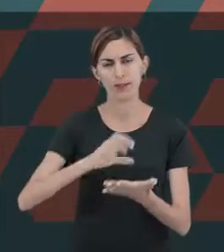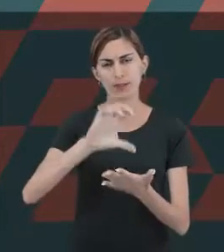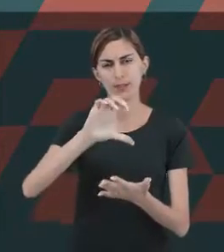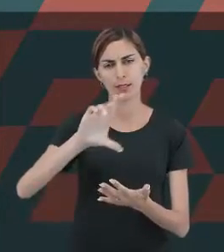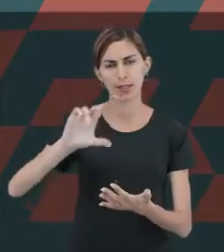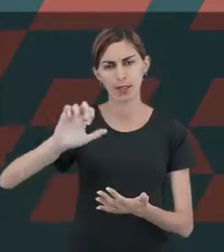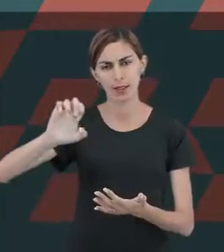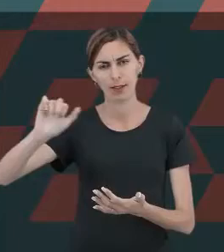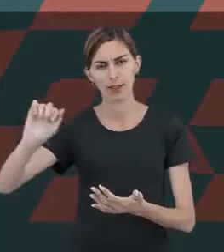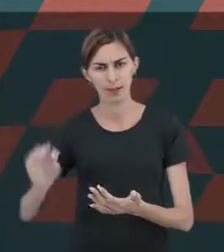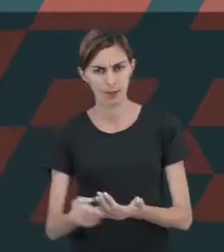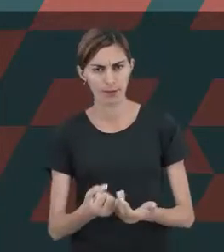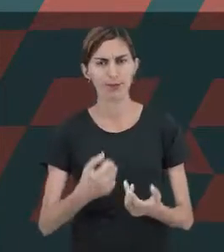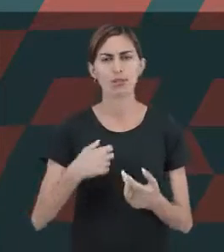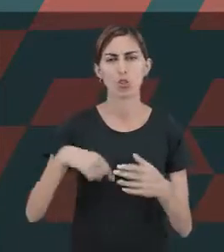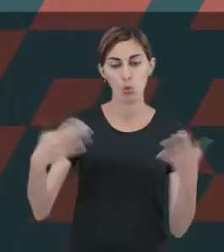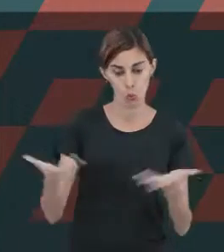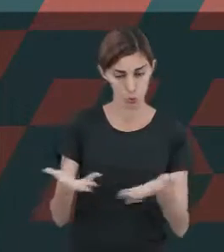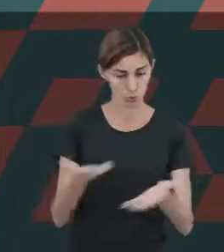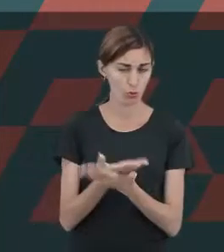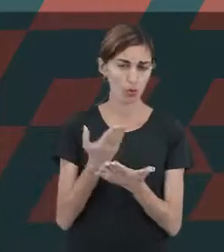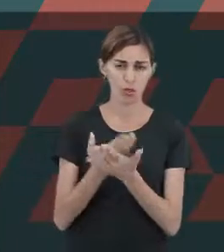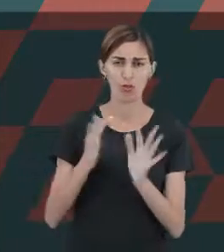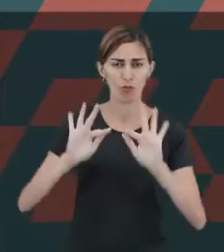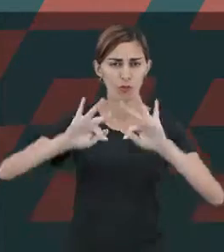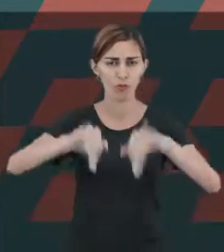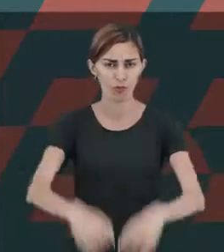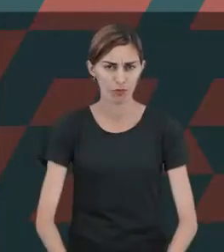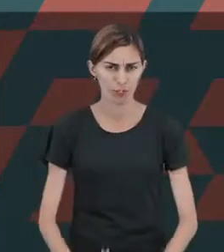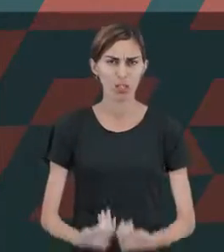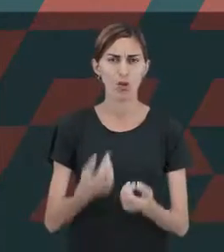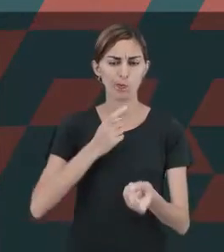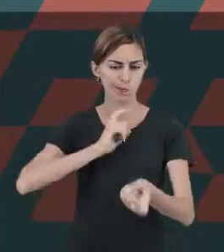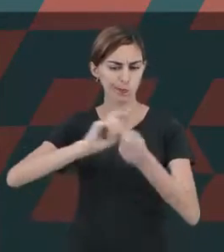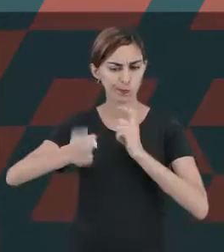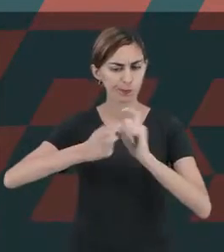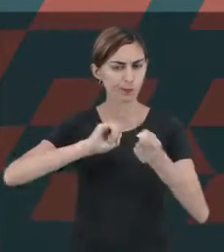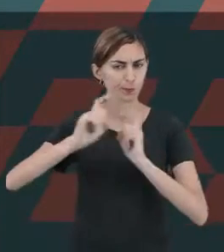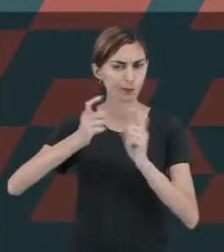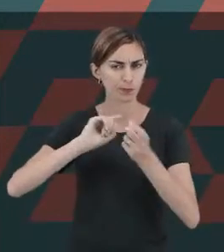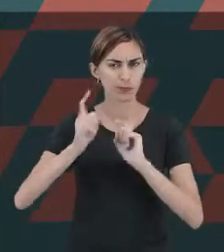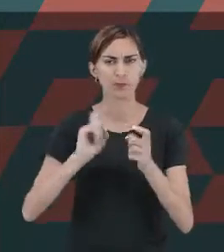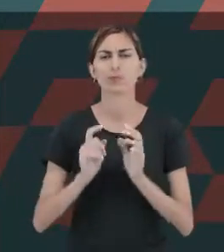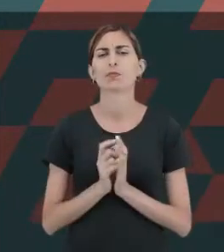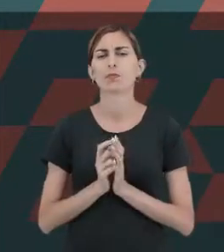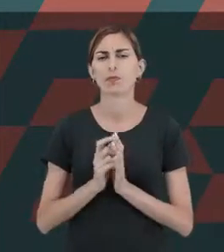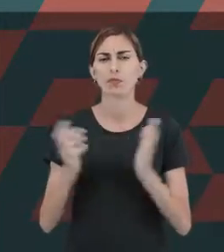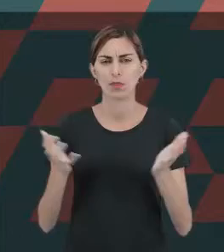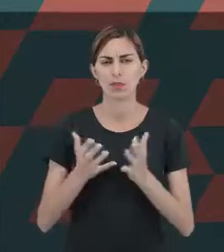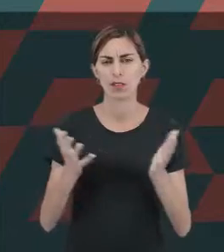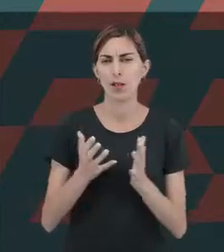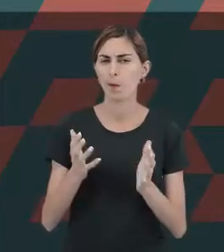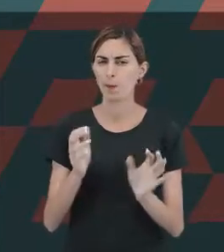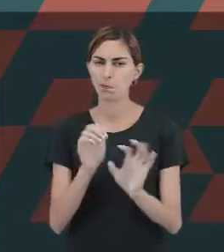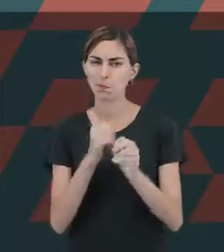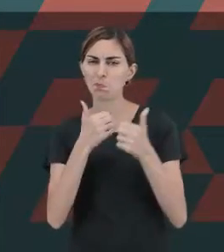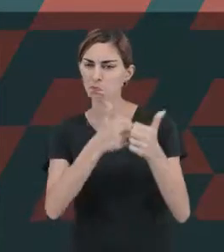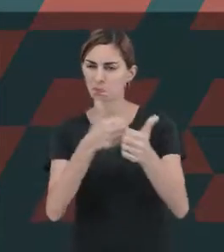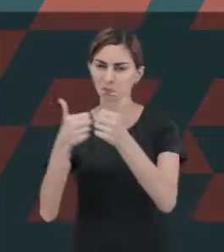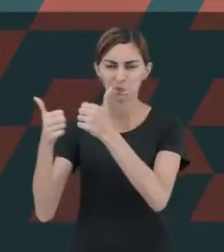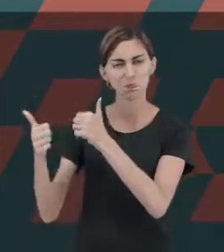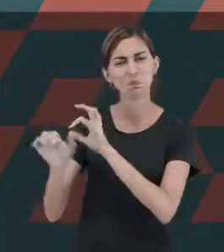nossa aula de hoje, estamos chegando ao final dessas discussões. E aí foram maravilhosas